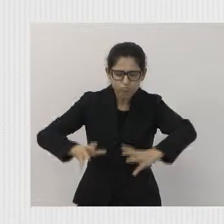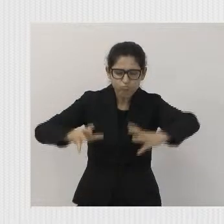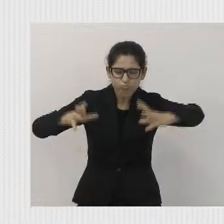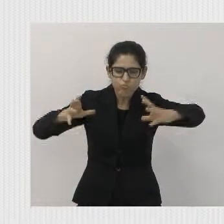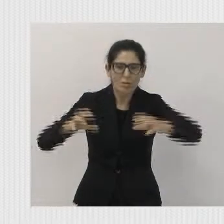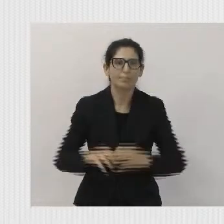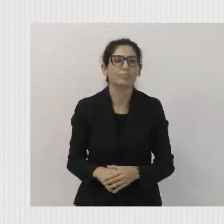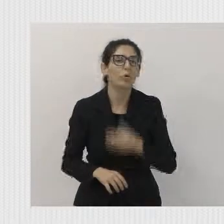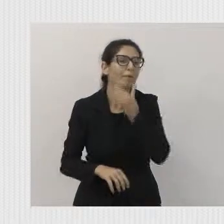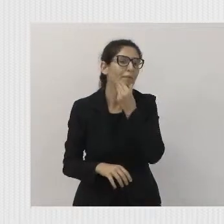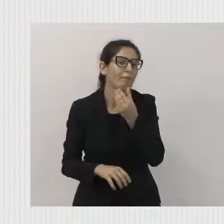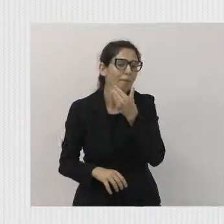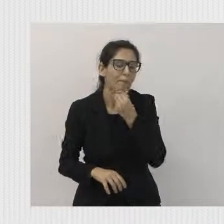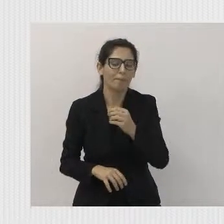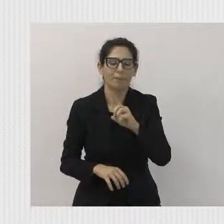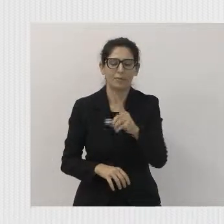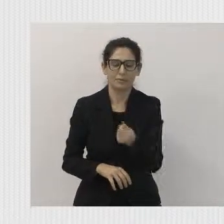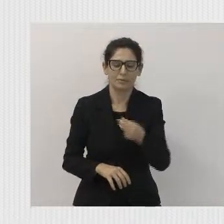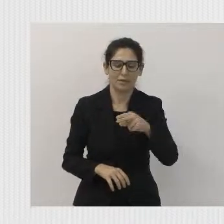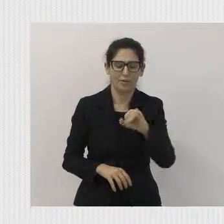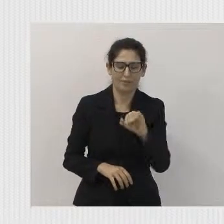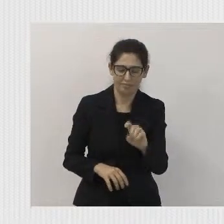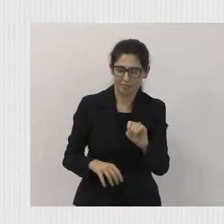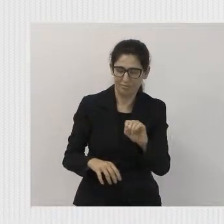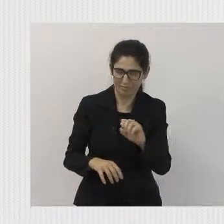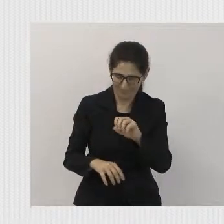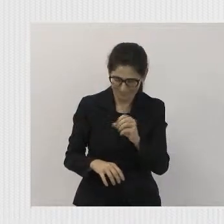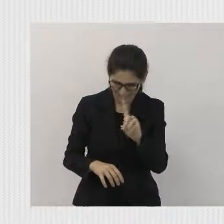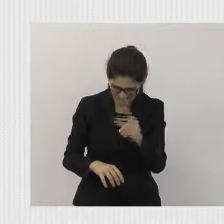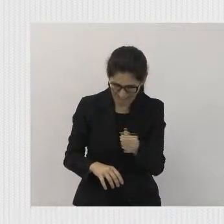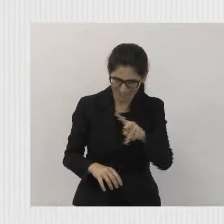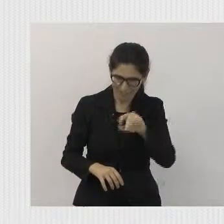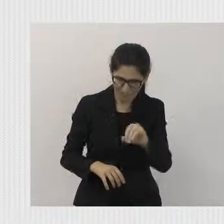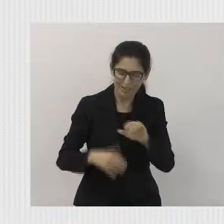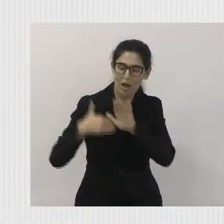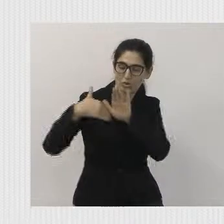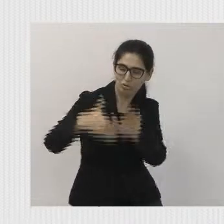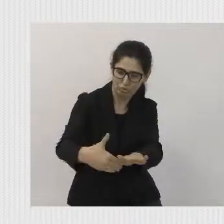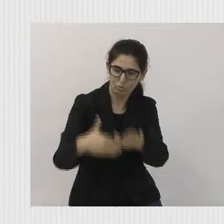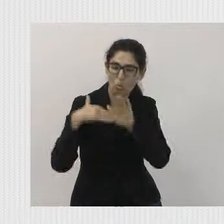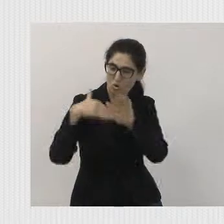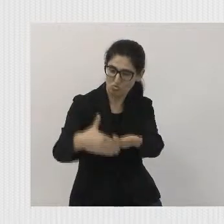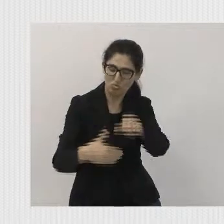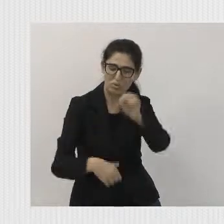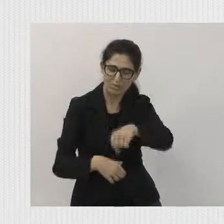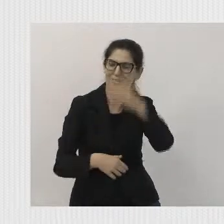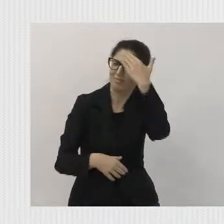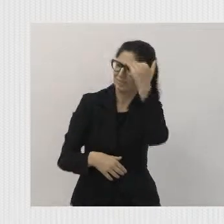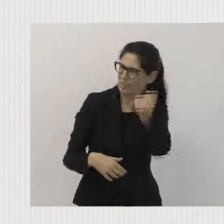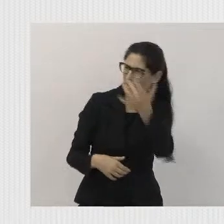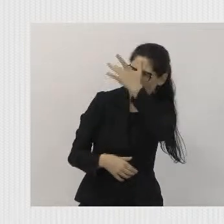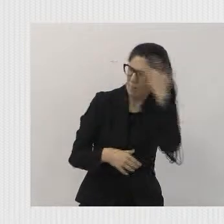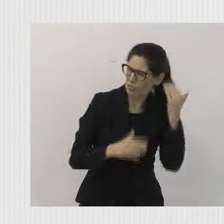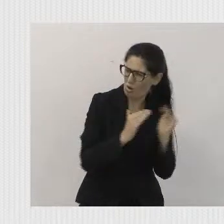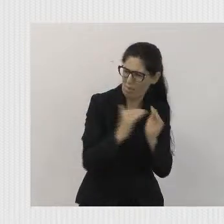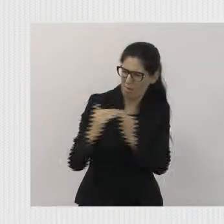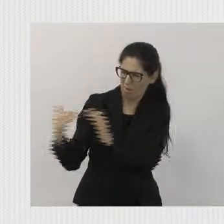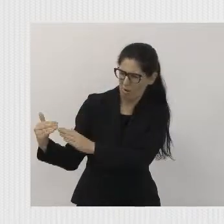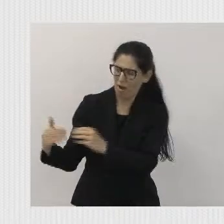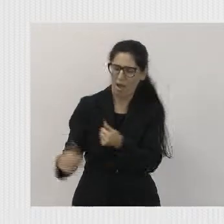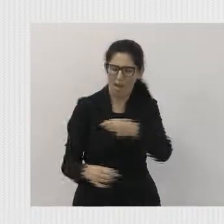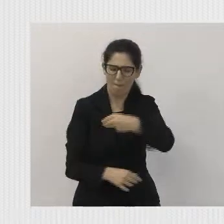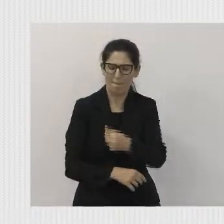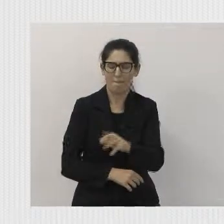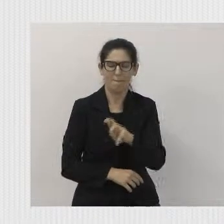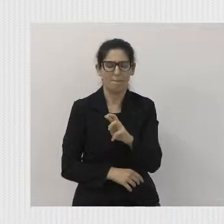Davi foi lá e fez uma intervenção. Lógico que a gente sabe, e todos os moradores da Avenida Mauri Teixeira Vasque, que ali precisa